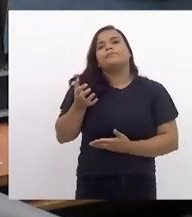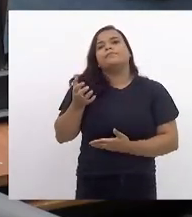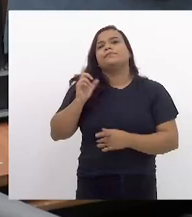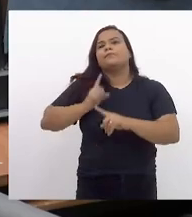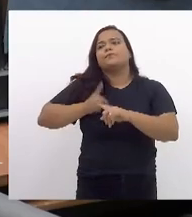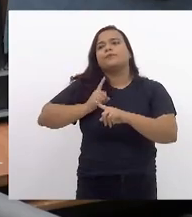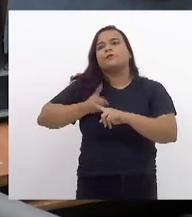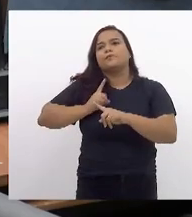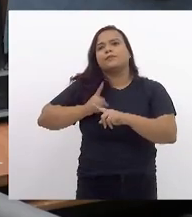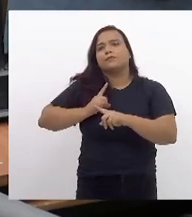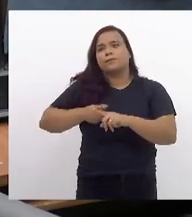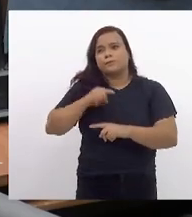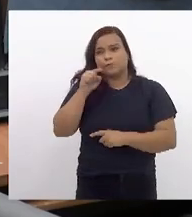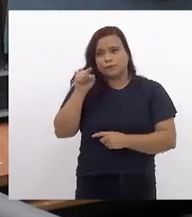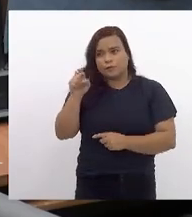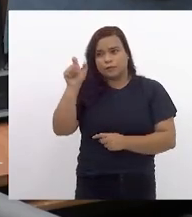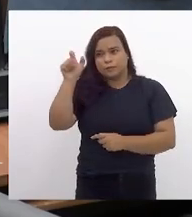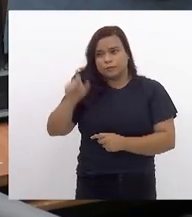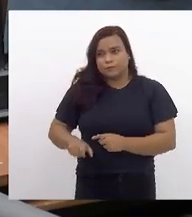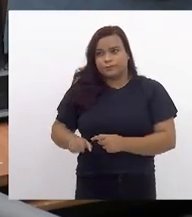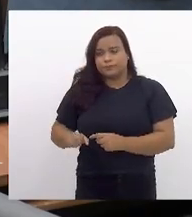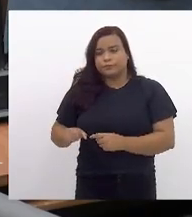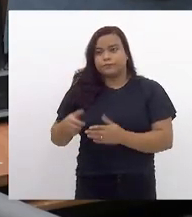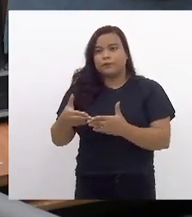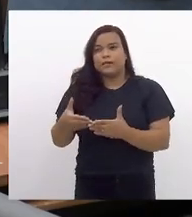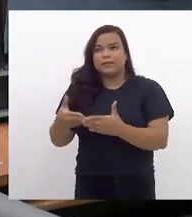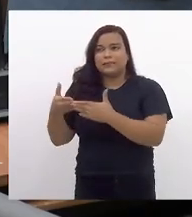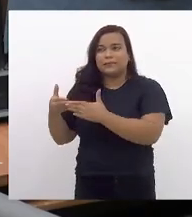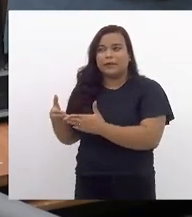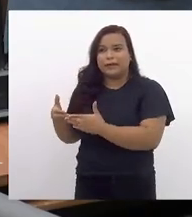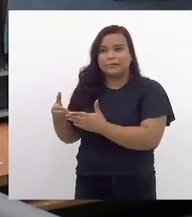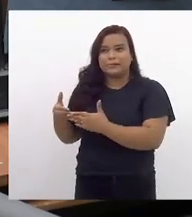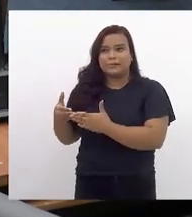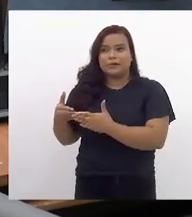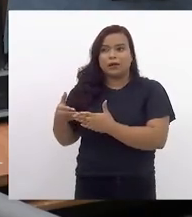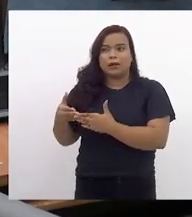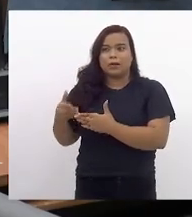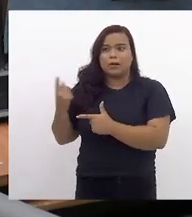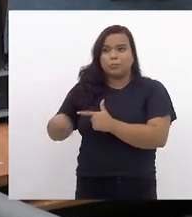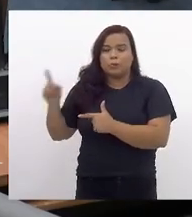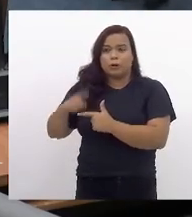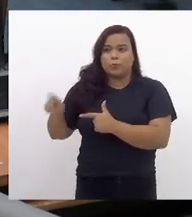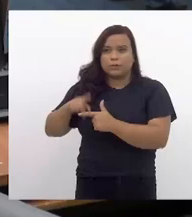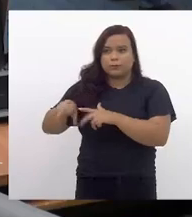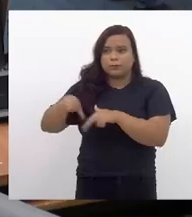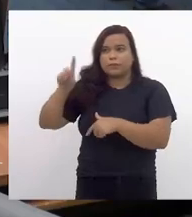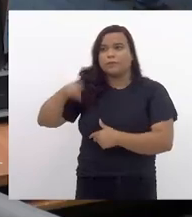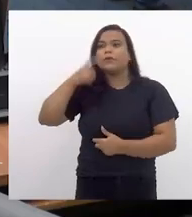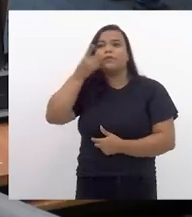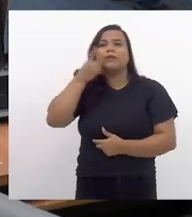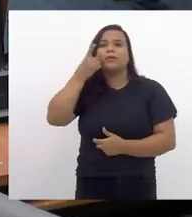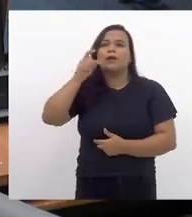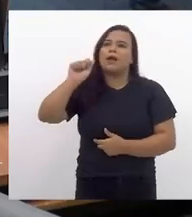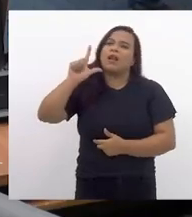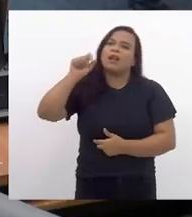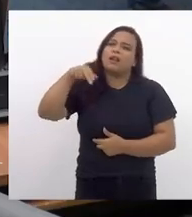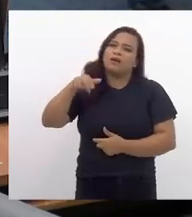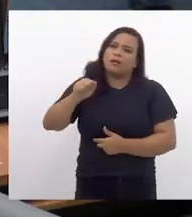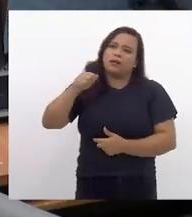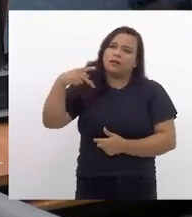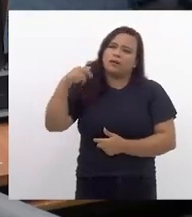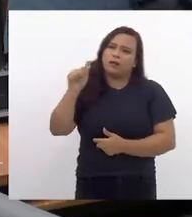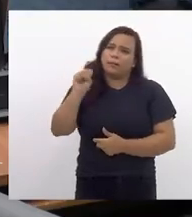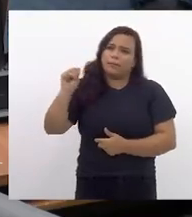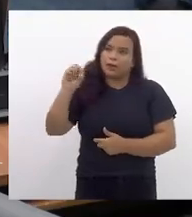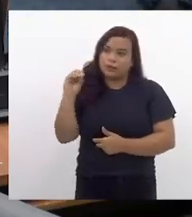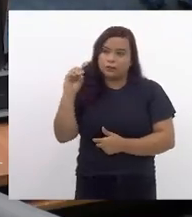porque ela está de licença para tratar de um assunto de natureza pessoal, a deputada Lana Passos. É bom